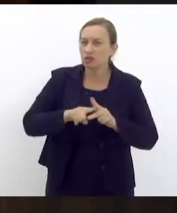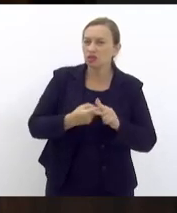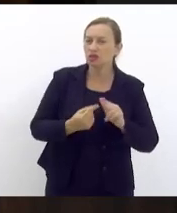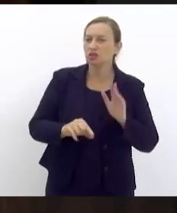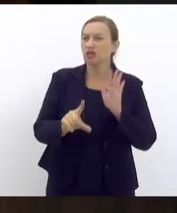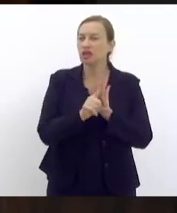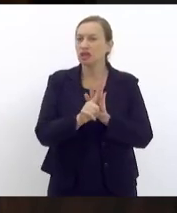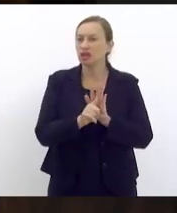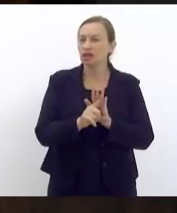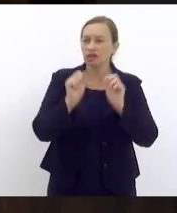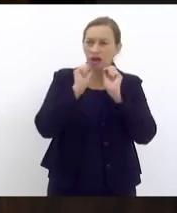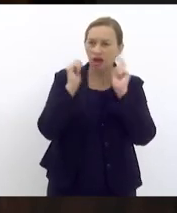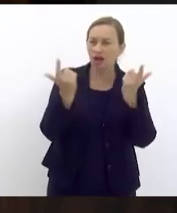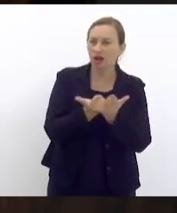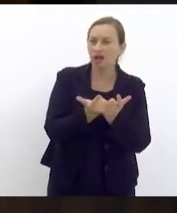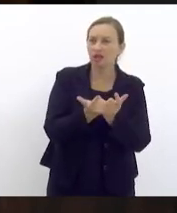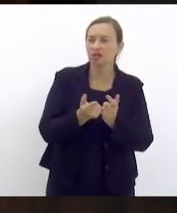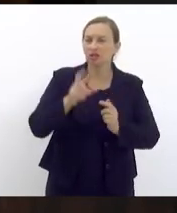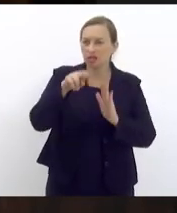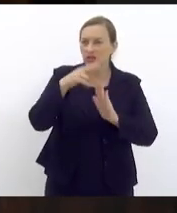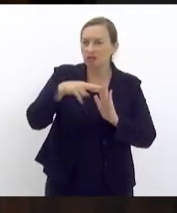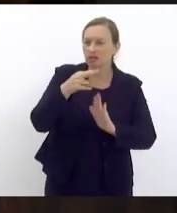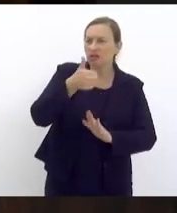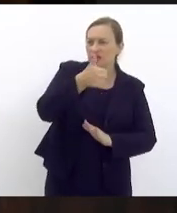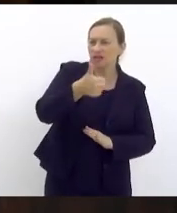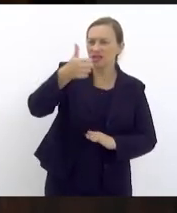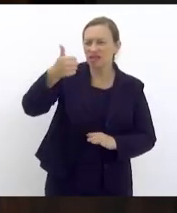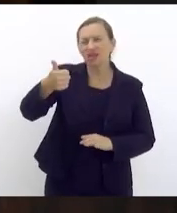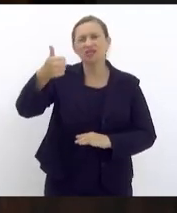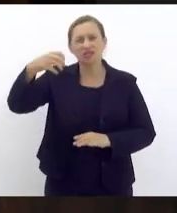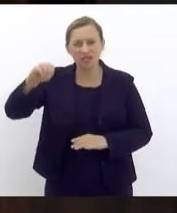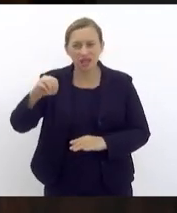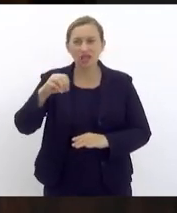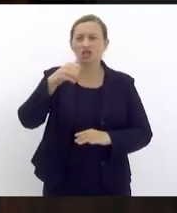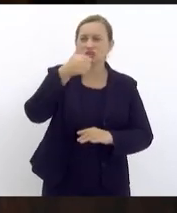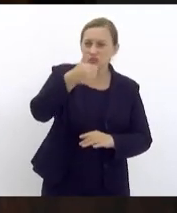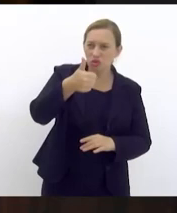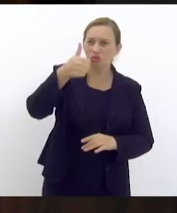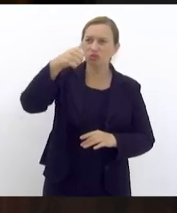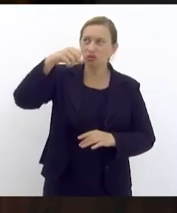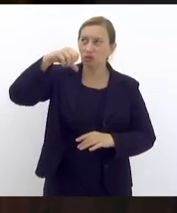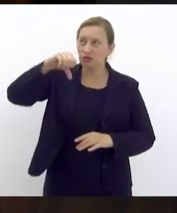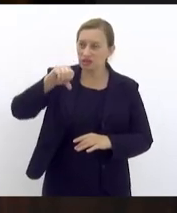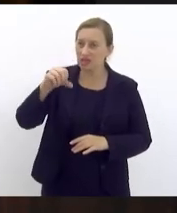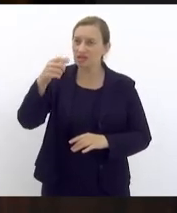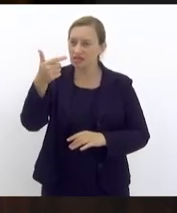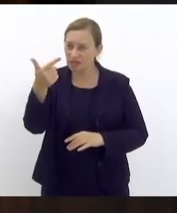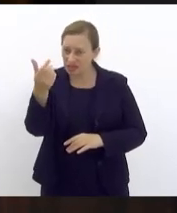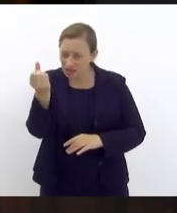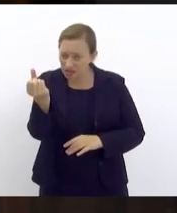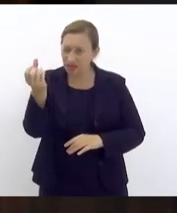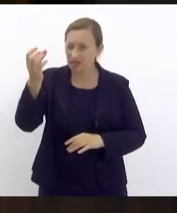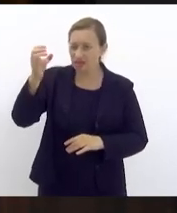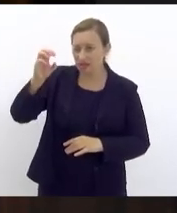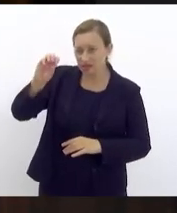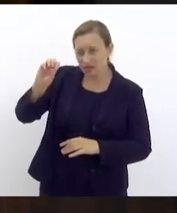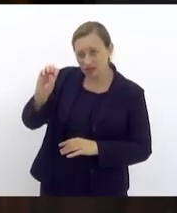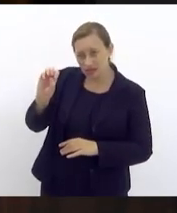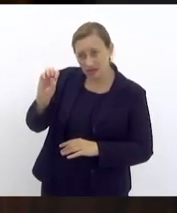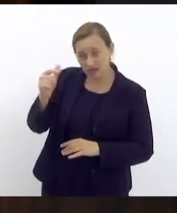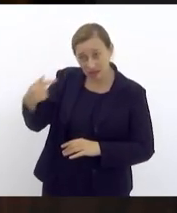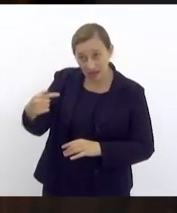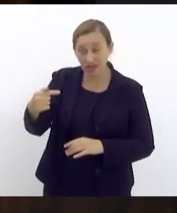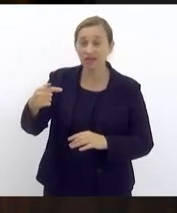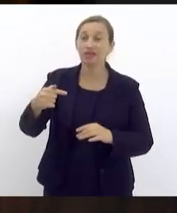rendimento interno da alerj resolução de 6 e 10 de 1997 para regulamentar a Constituição e o funcionamento das